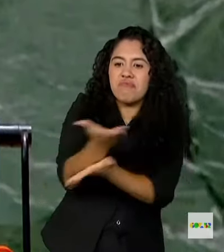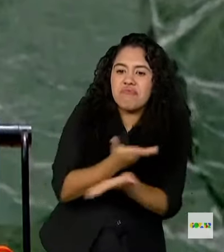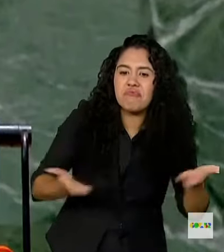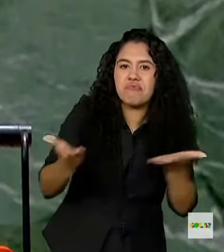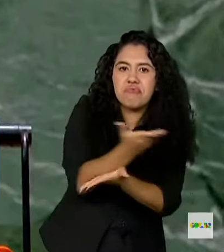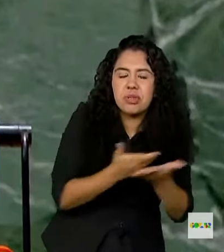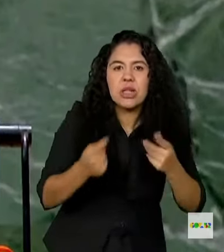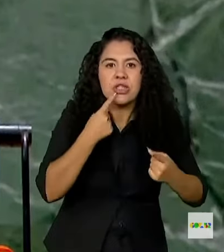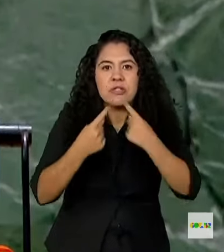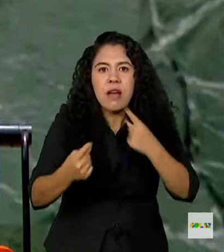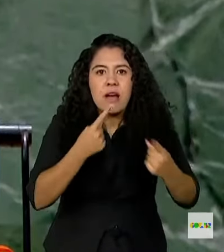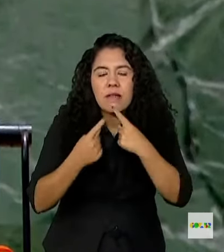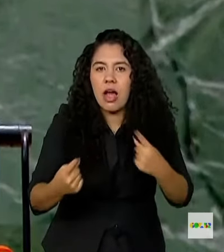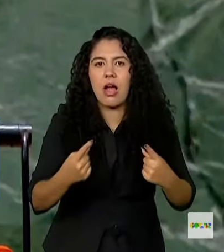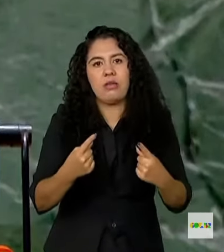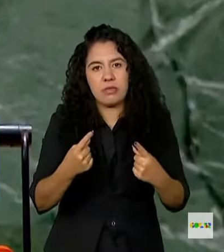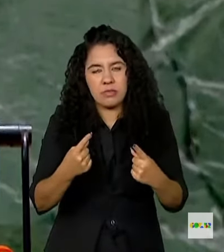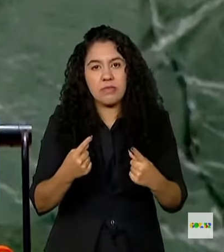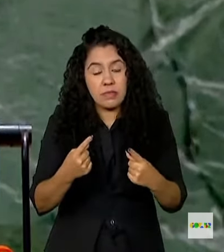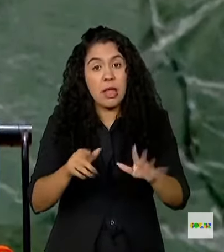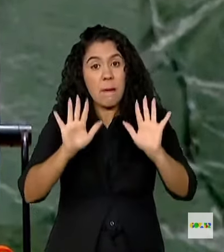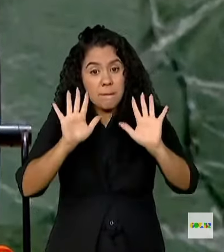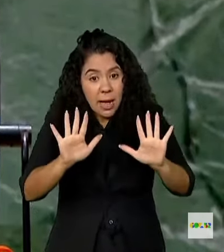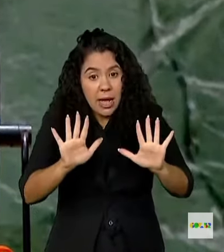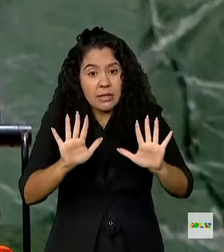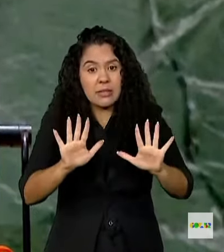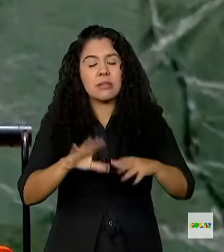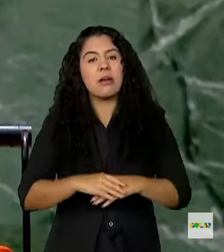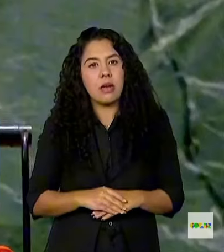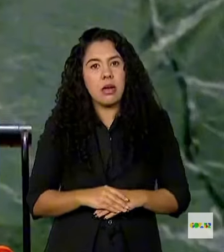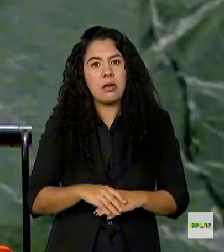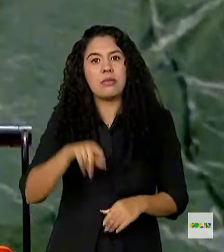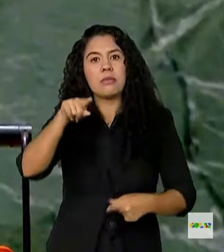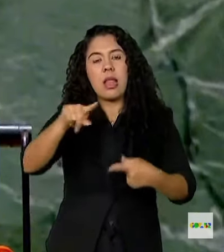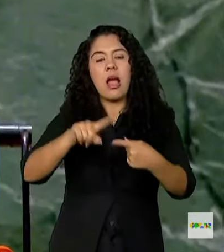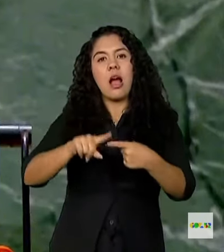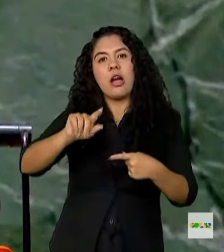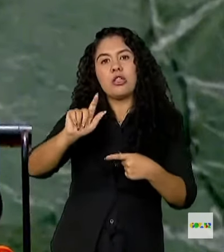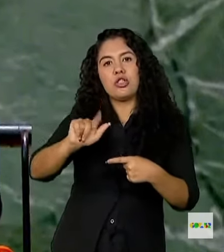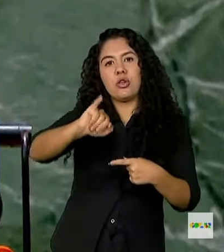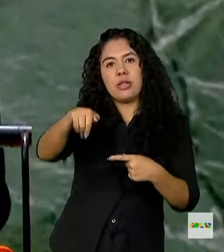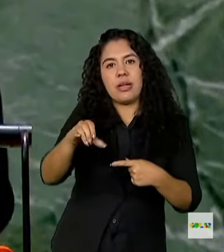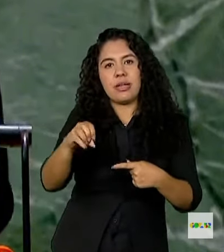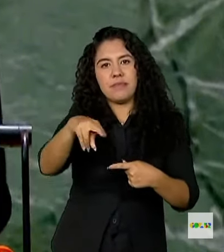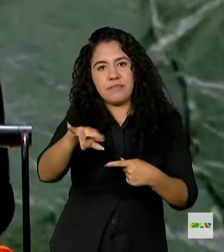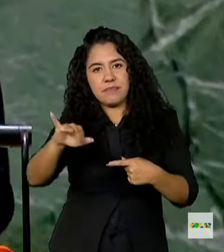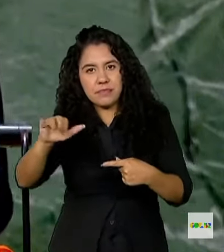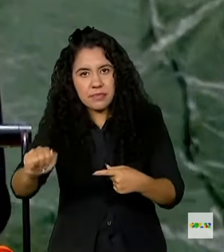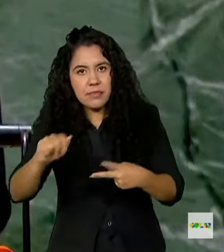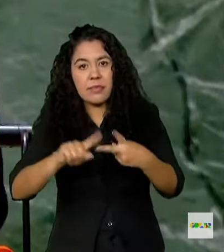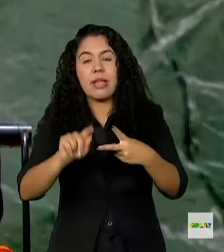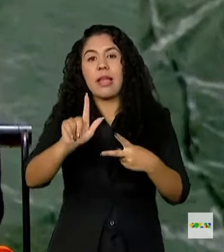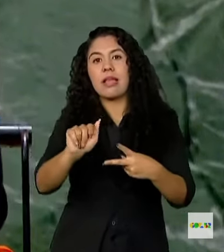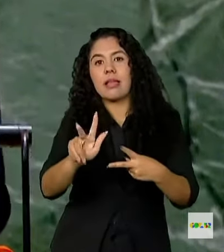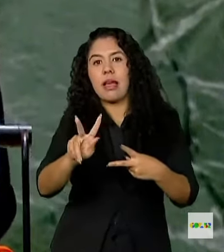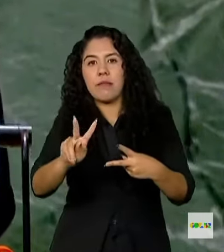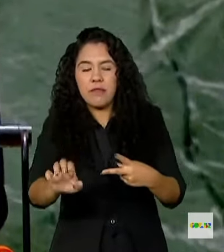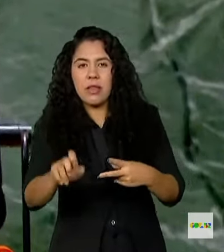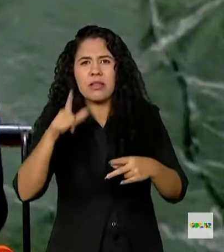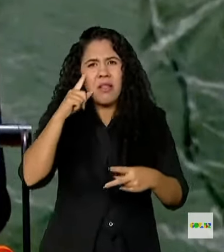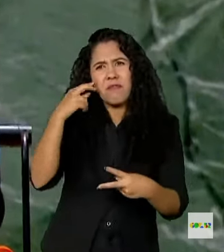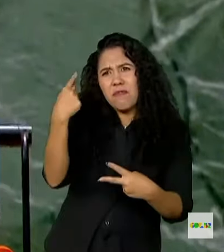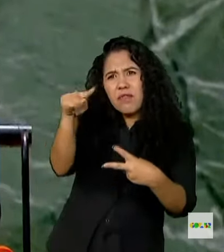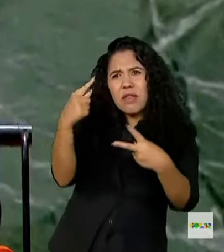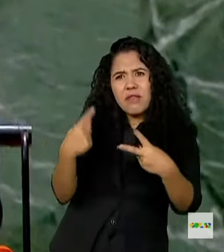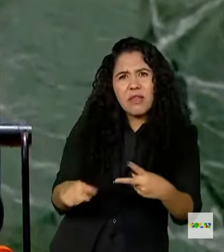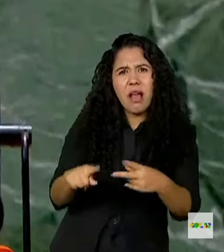fim das hostilidades. Em Gaza e na Cisjordânia, assistimos a uma das maiores crises humanitárias da